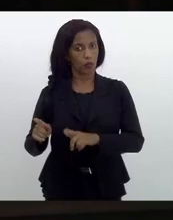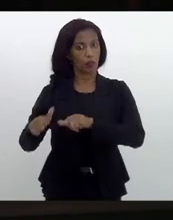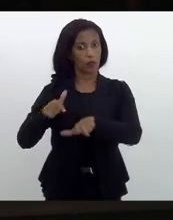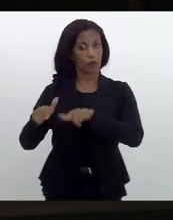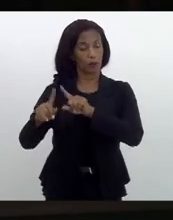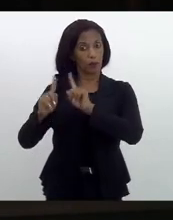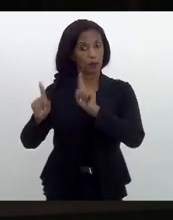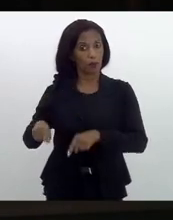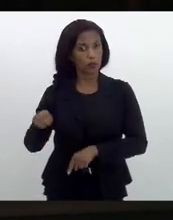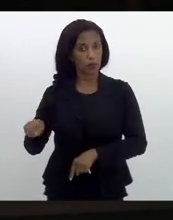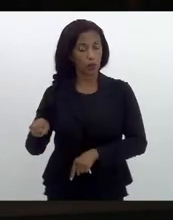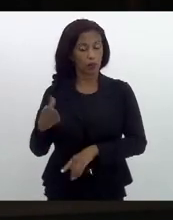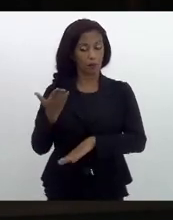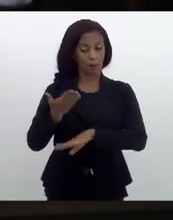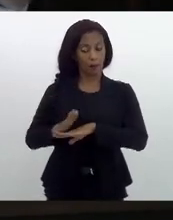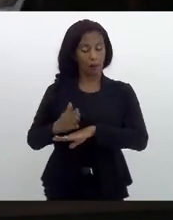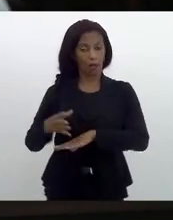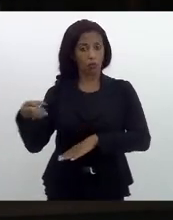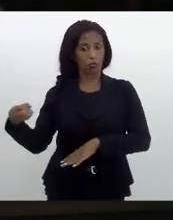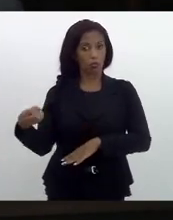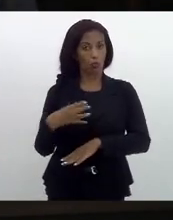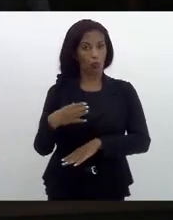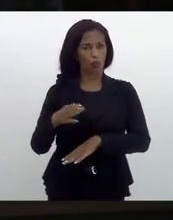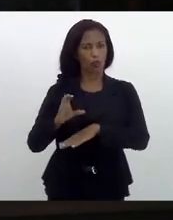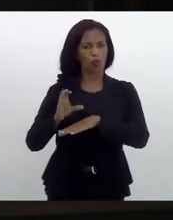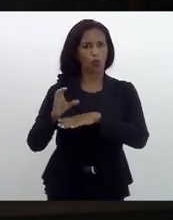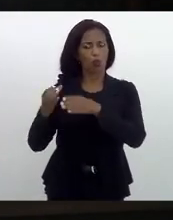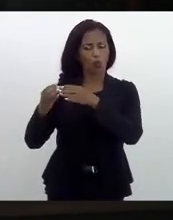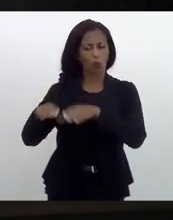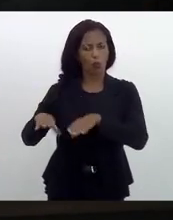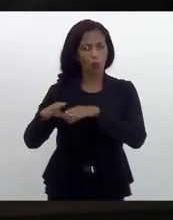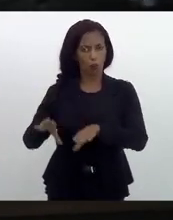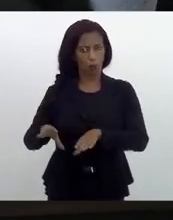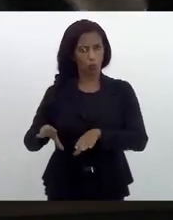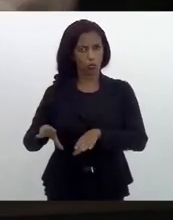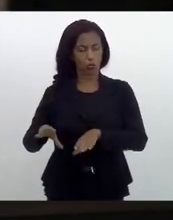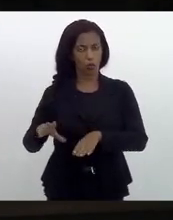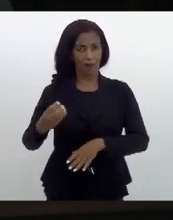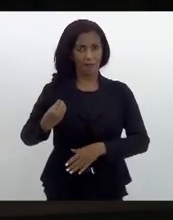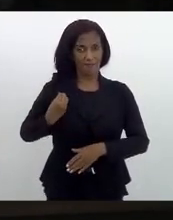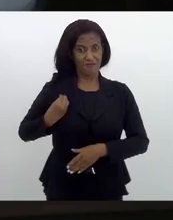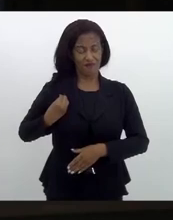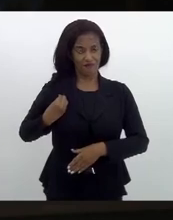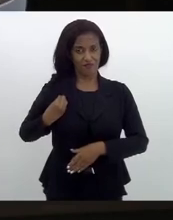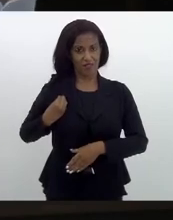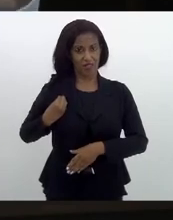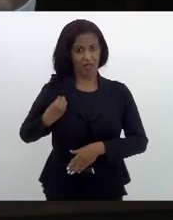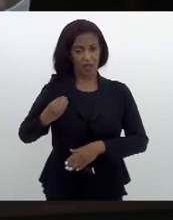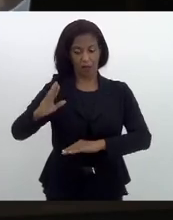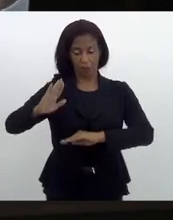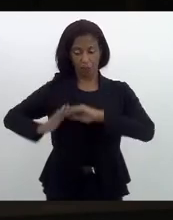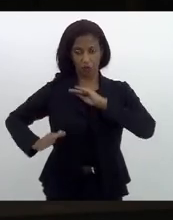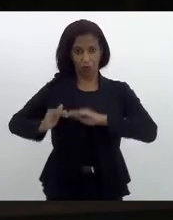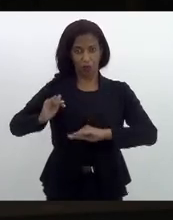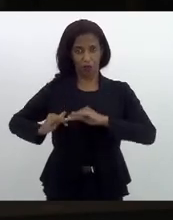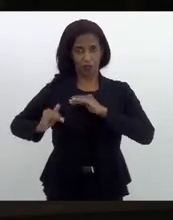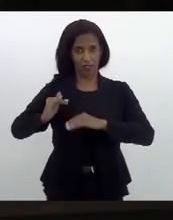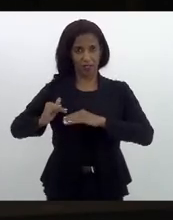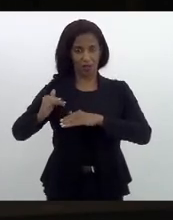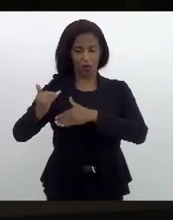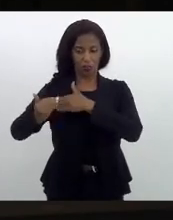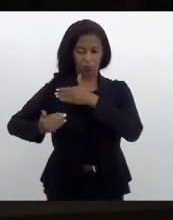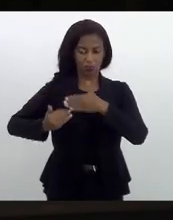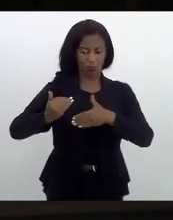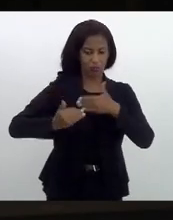público, que praticar um novo concurso, carrega o seu histórico da função anterior. porque ao